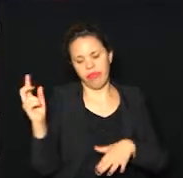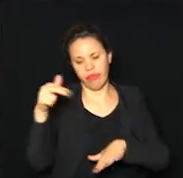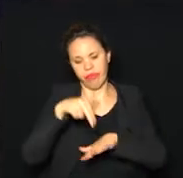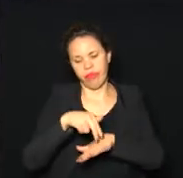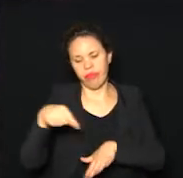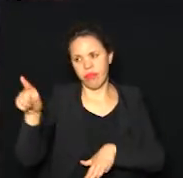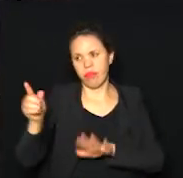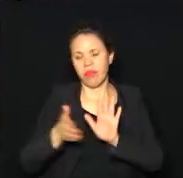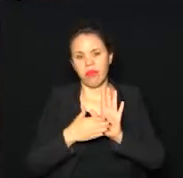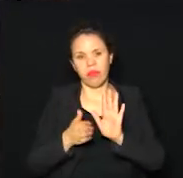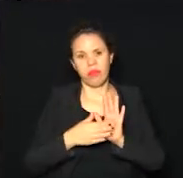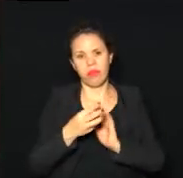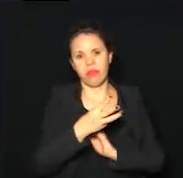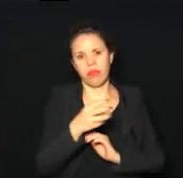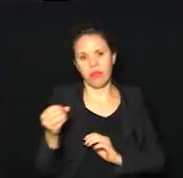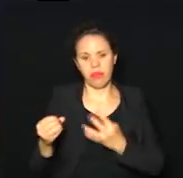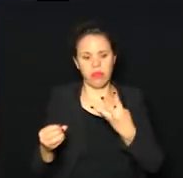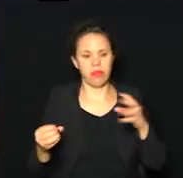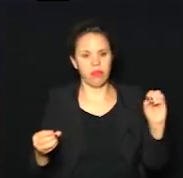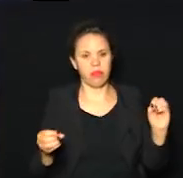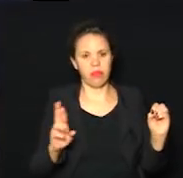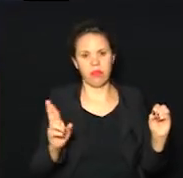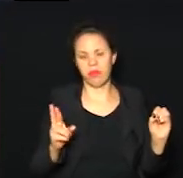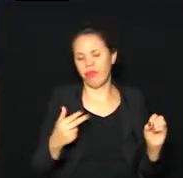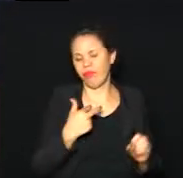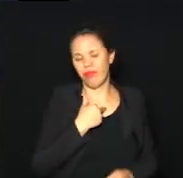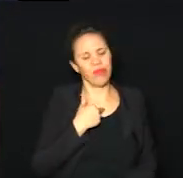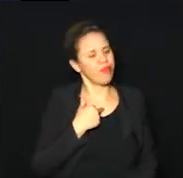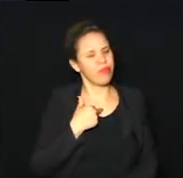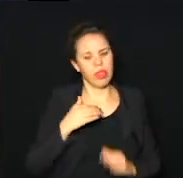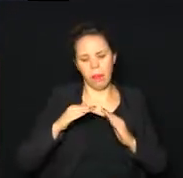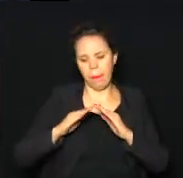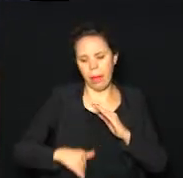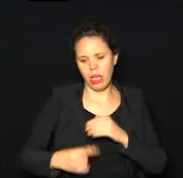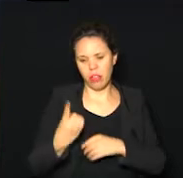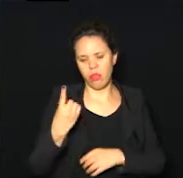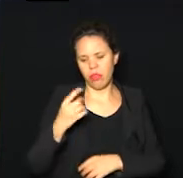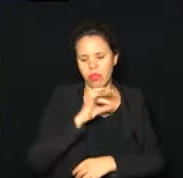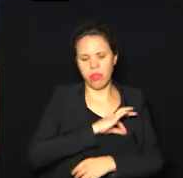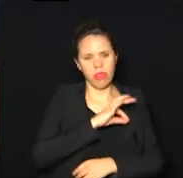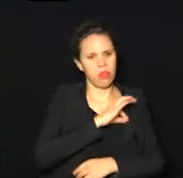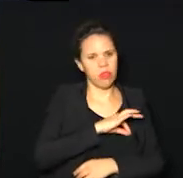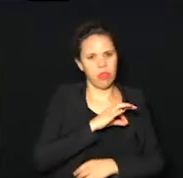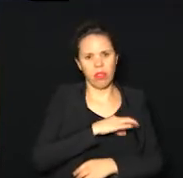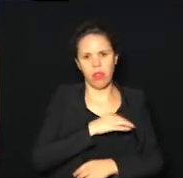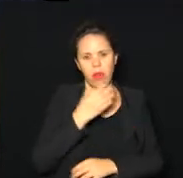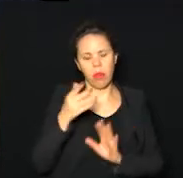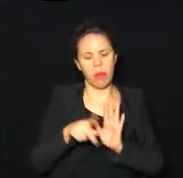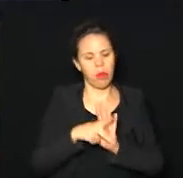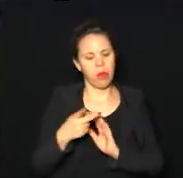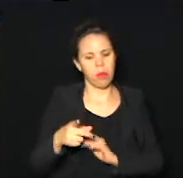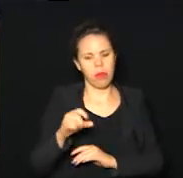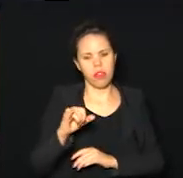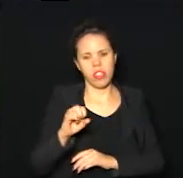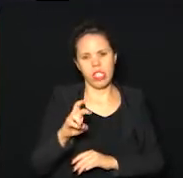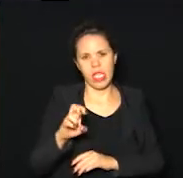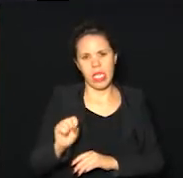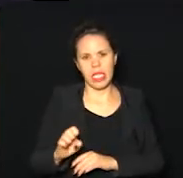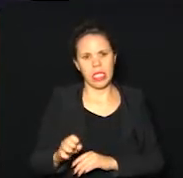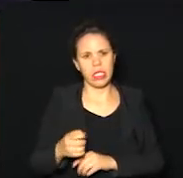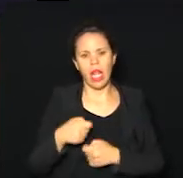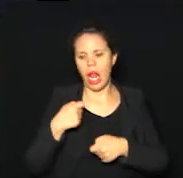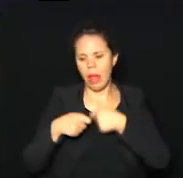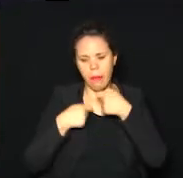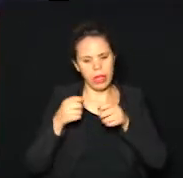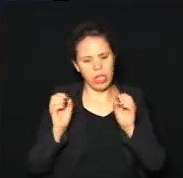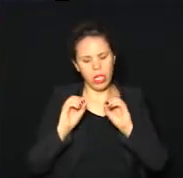agora propor 300 e R$400. Gente, não dá. Menos um salário mínimo. O próprio Diese já provou. Isso não alimenta nenhuma